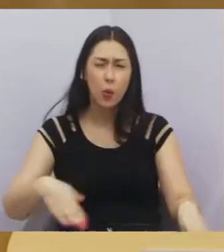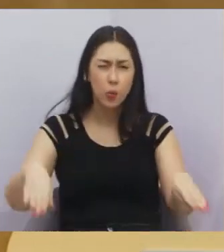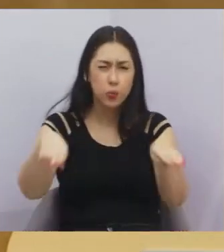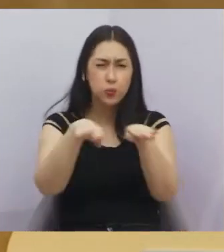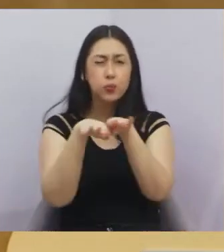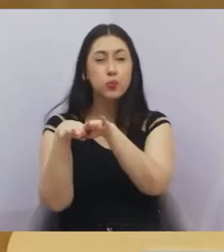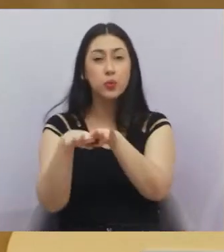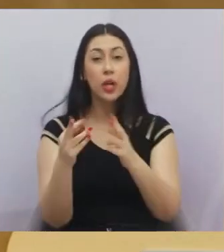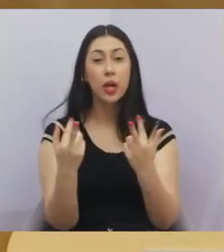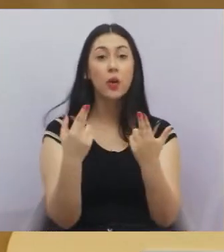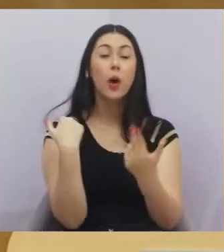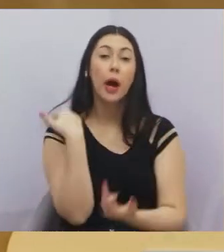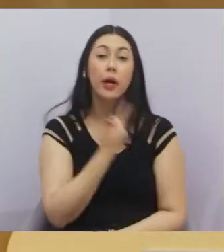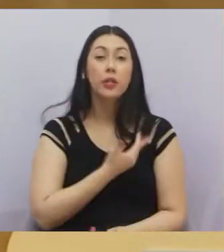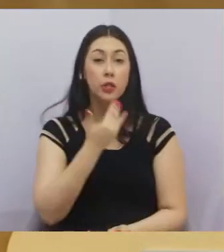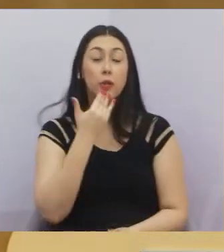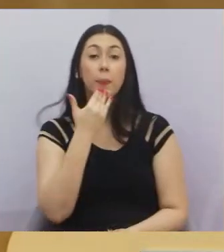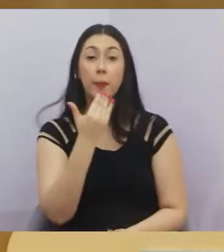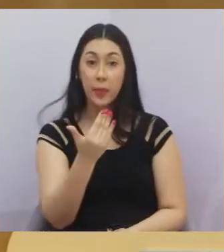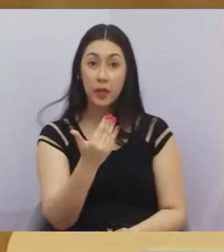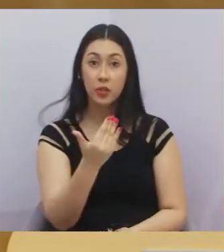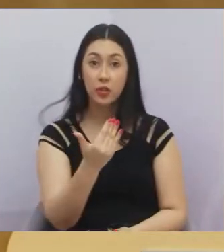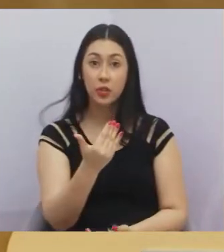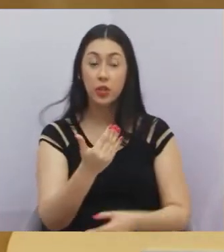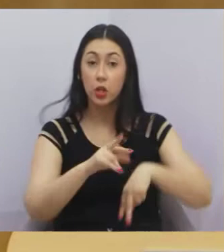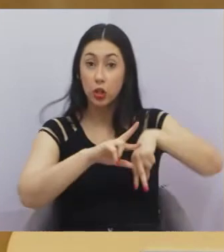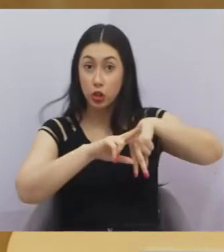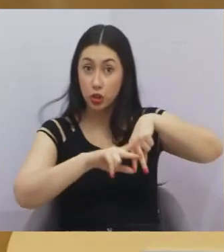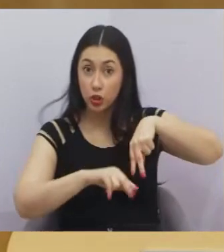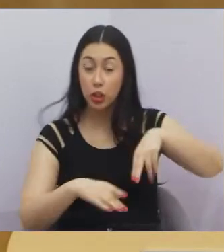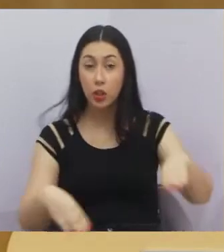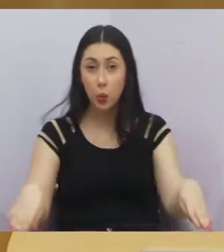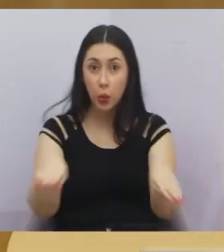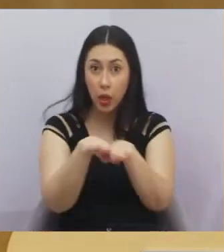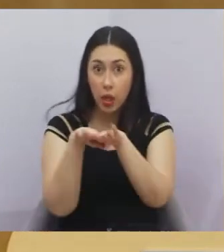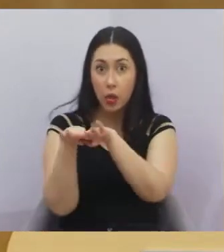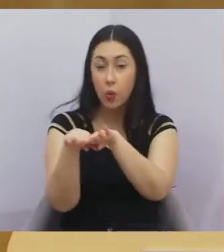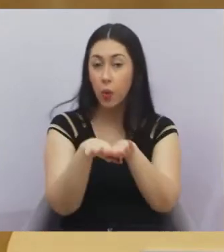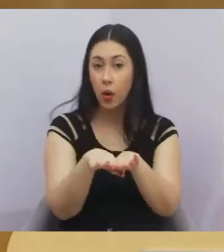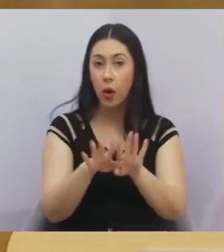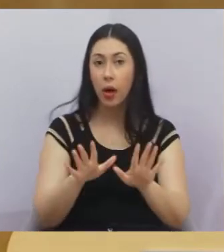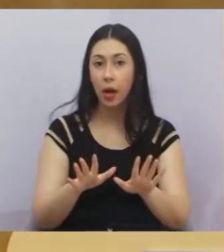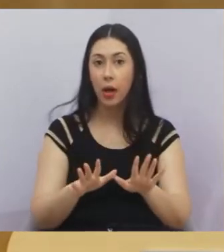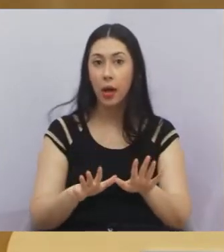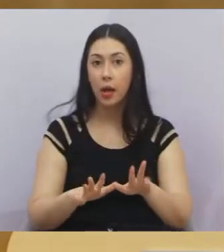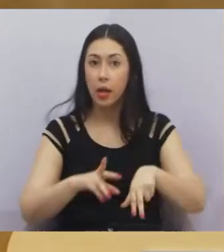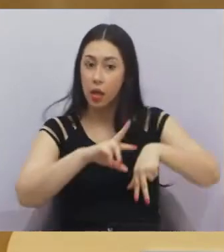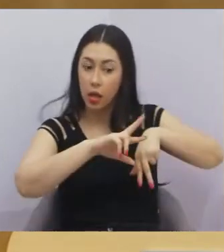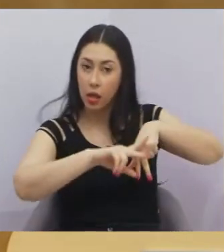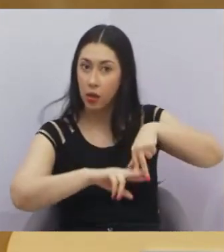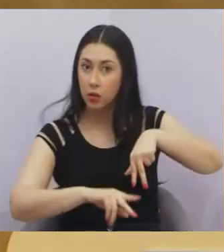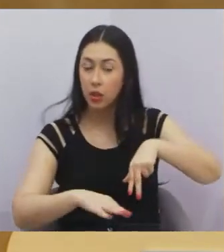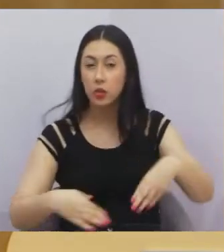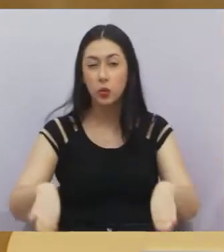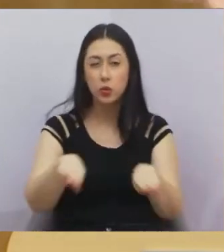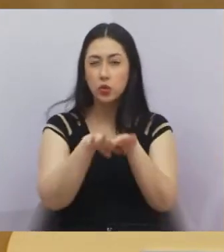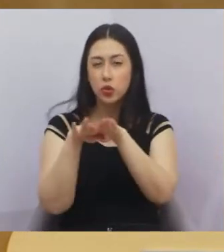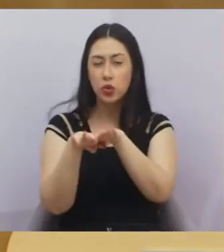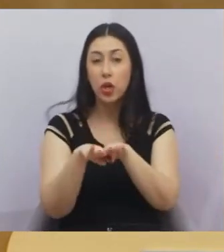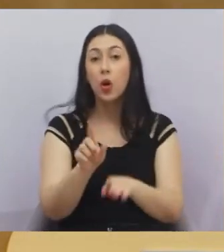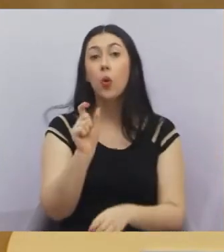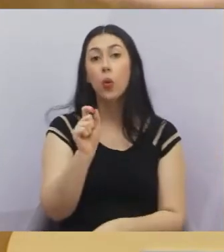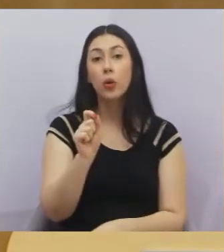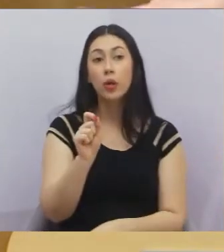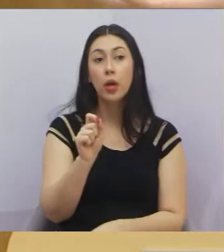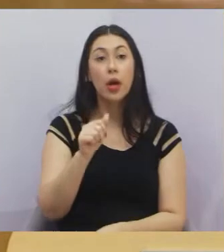gente pede a igualdade de gênero, não confundam, igualdade de gênero é mulher